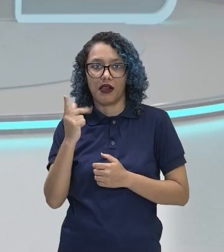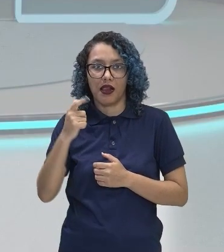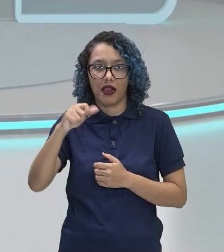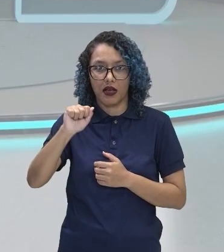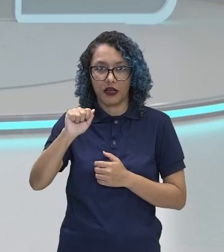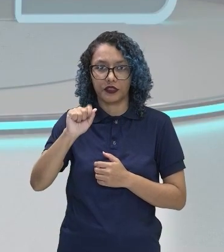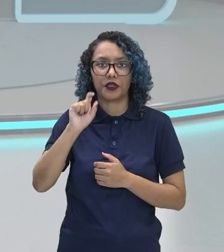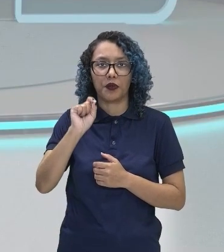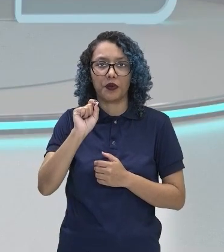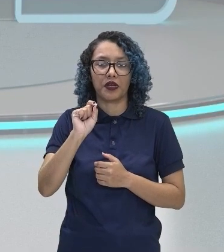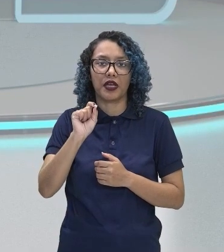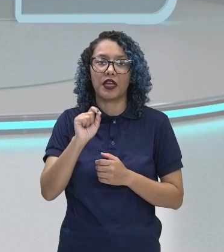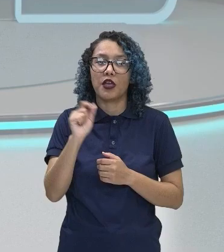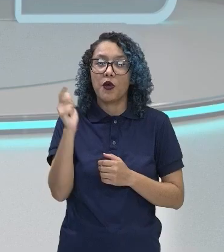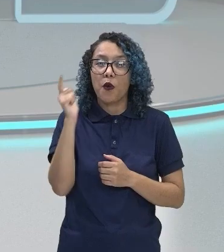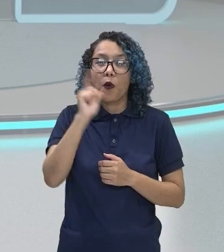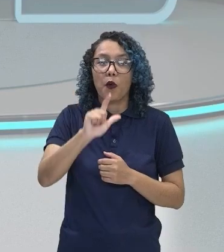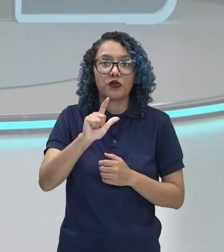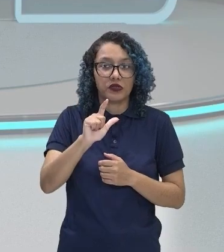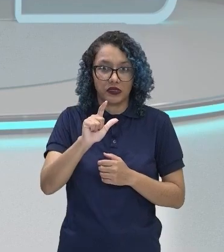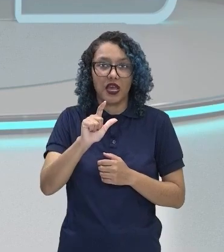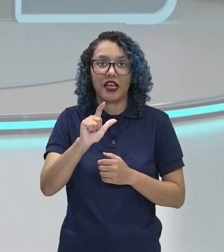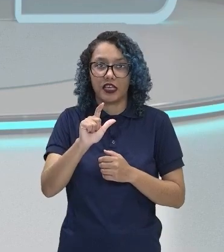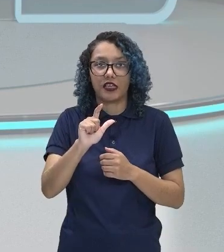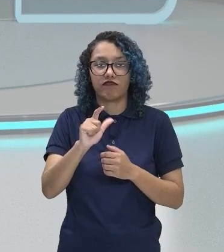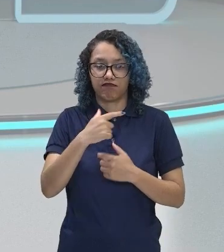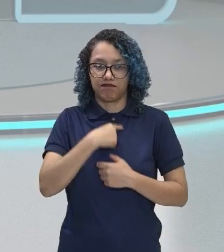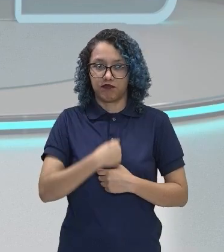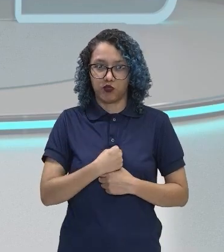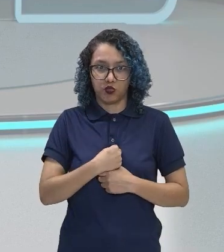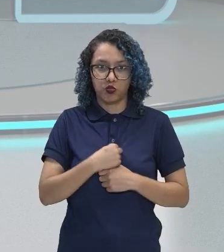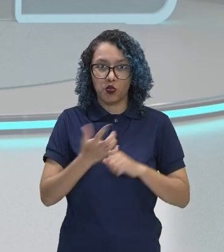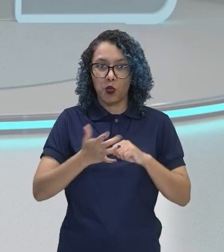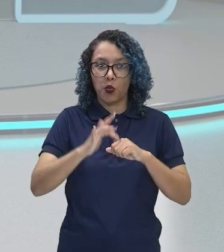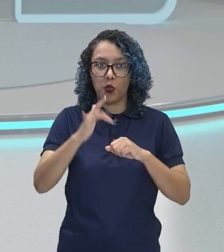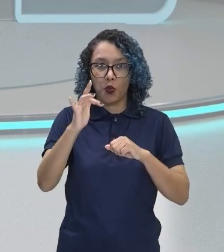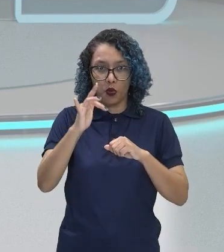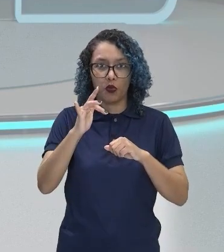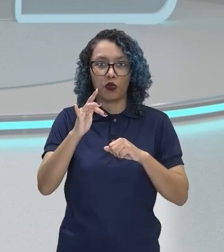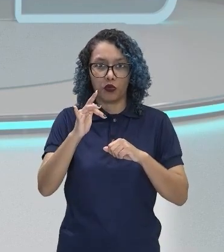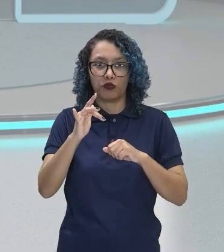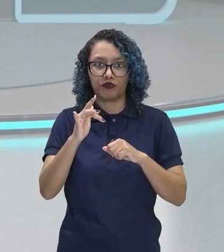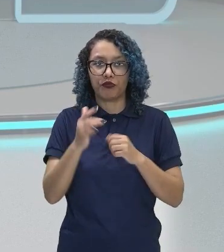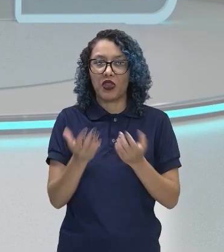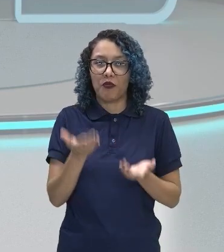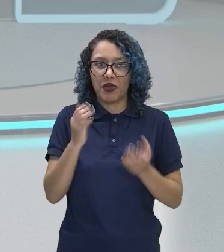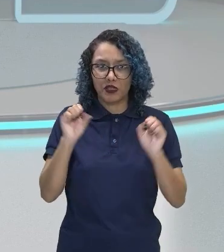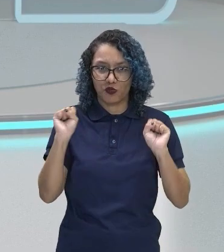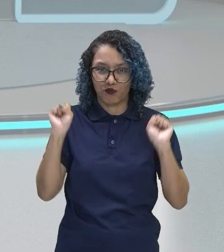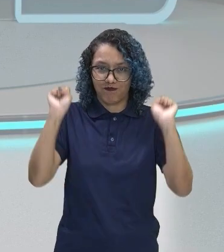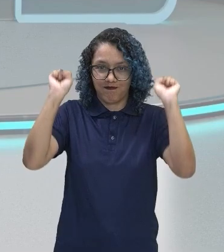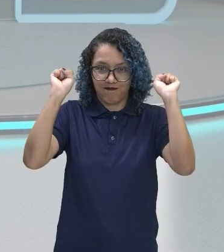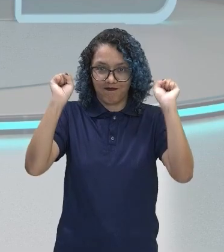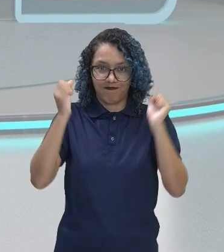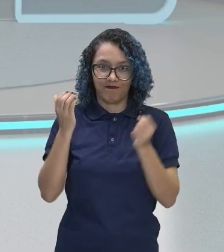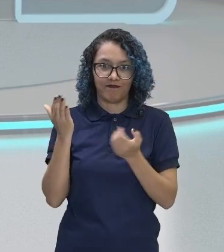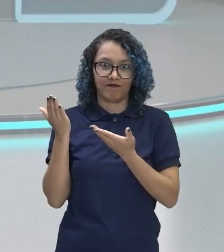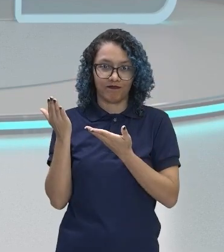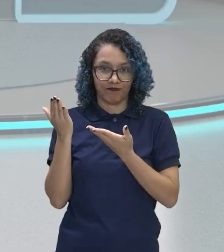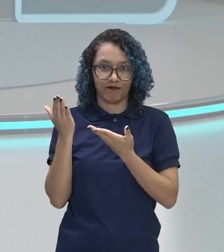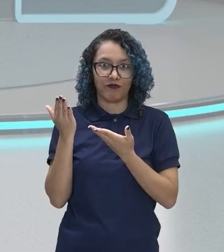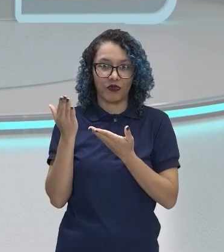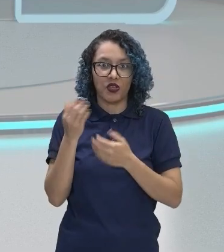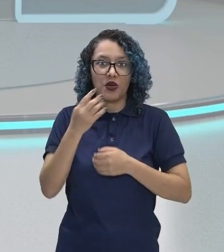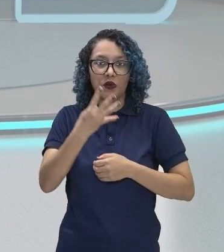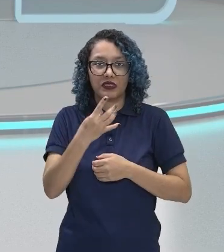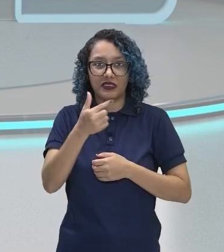bate o recorde mundial e leva ouro no levantamento de peso com 473 quilos nas Olimpíadas 2016.